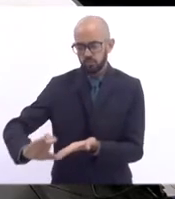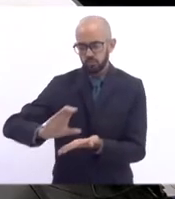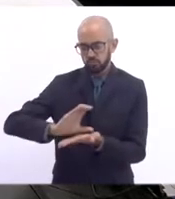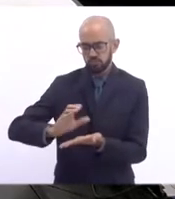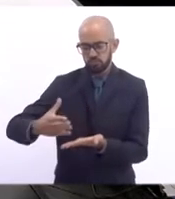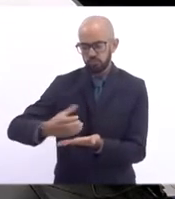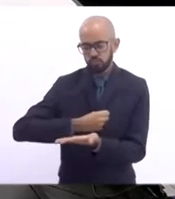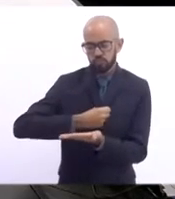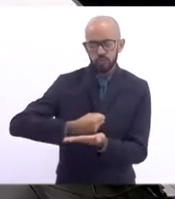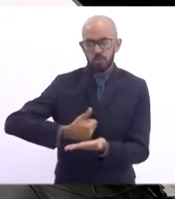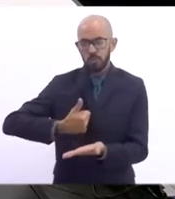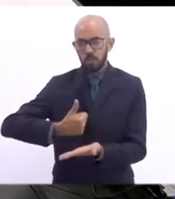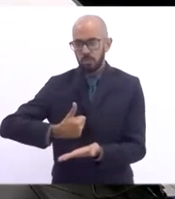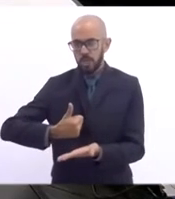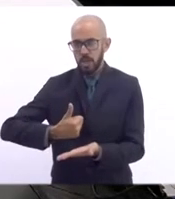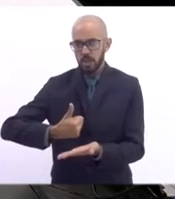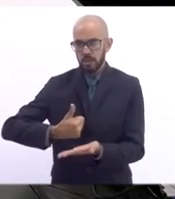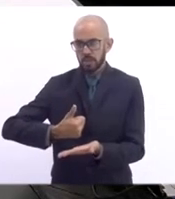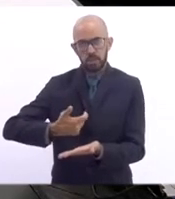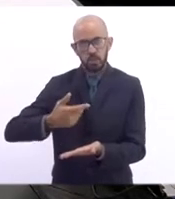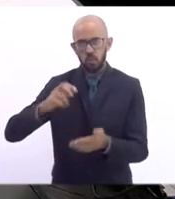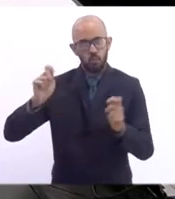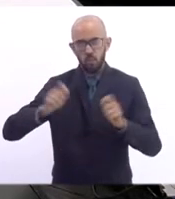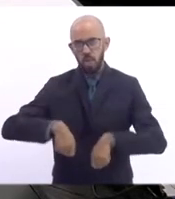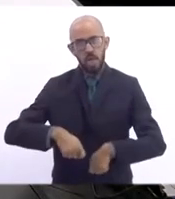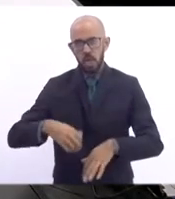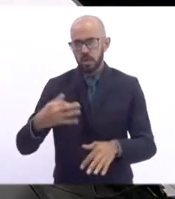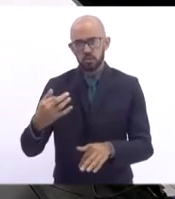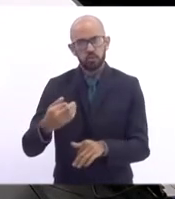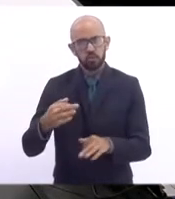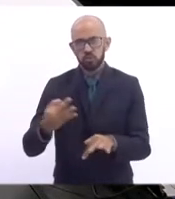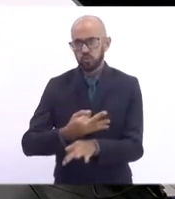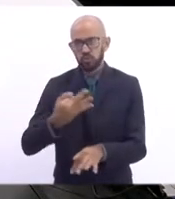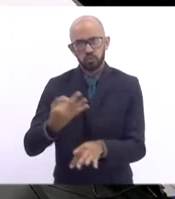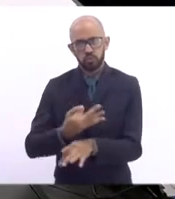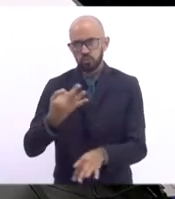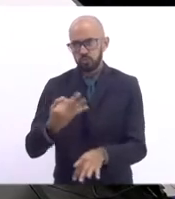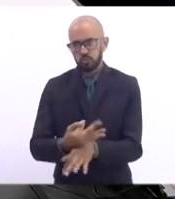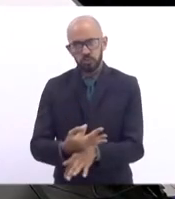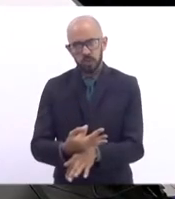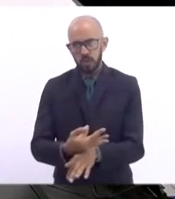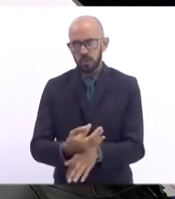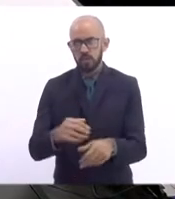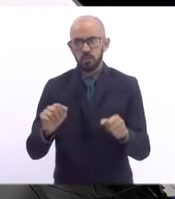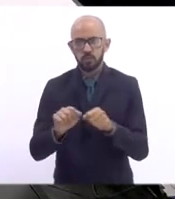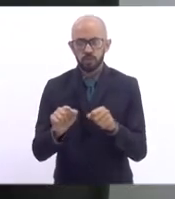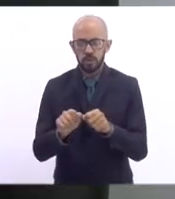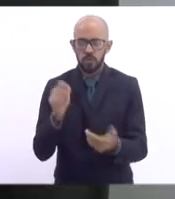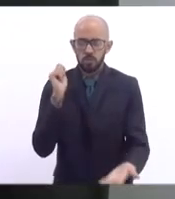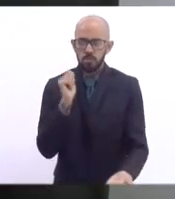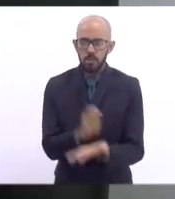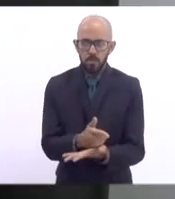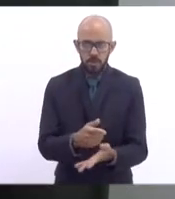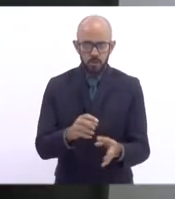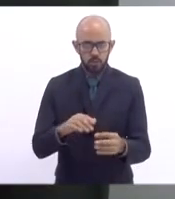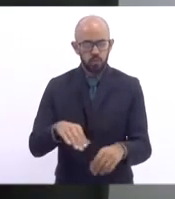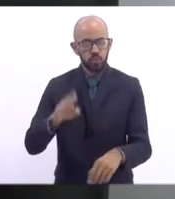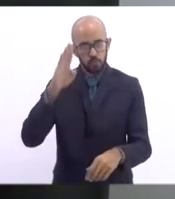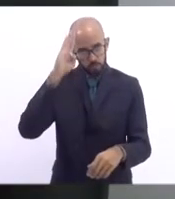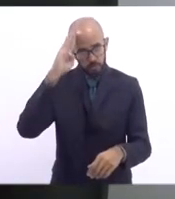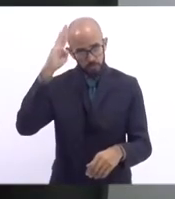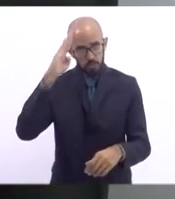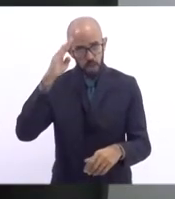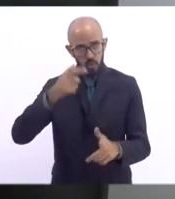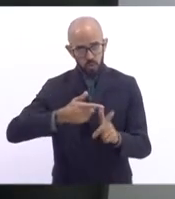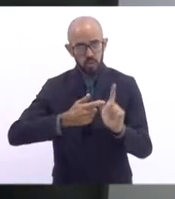significativos e o suficiente é para fazer o pagamento do principal da